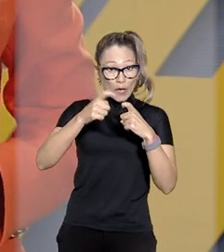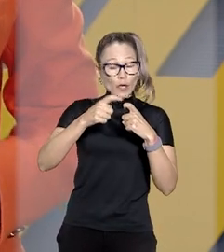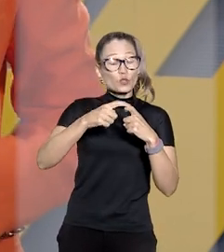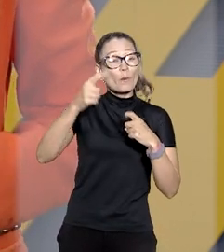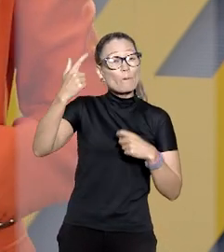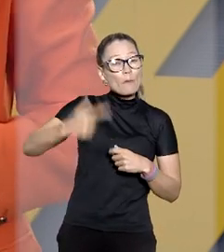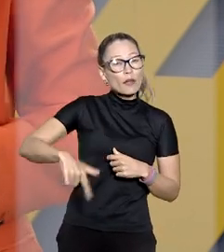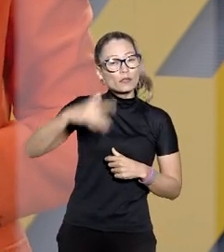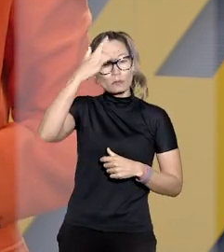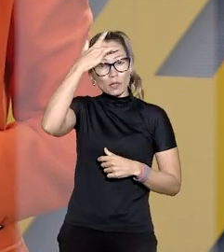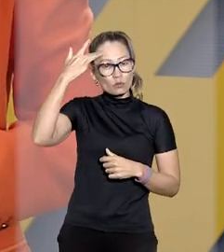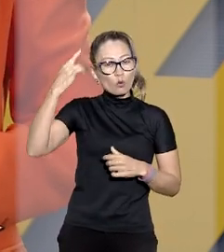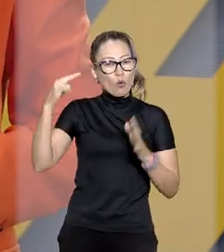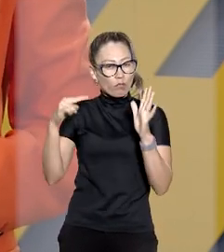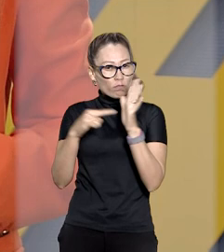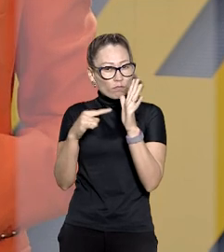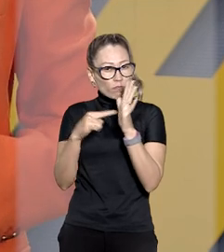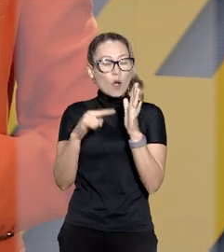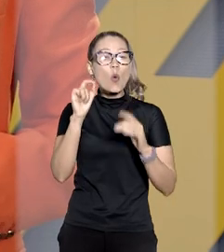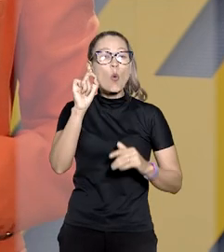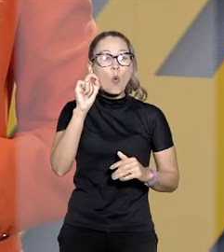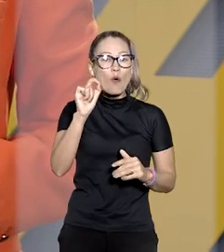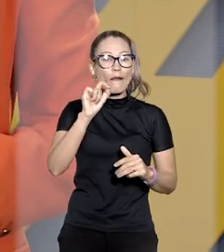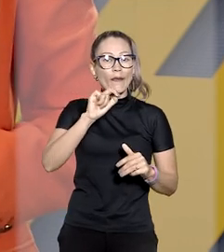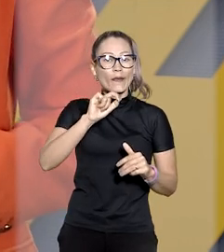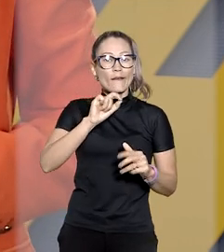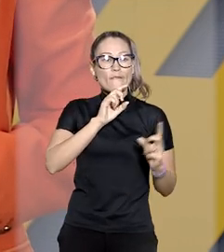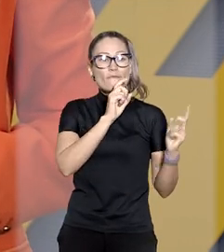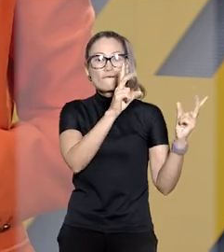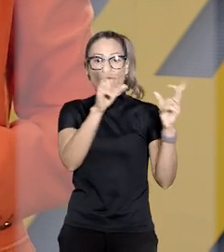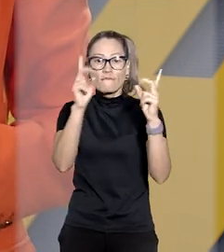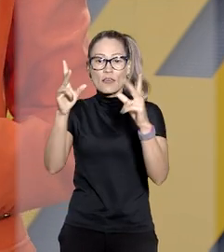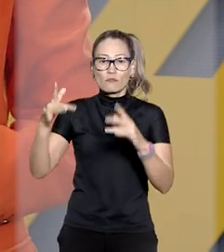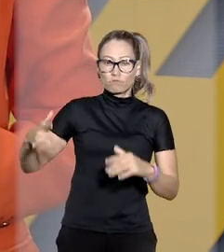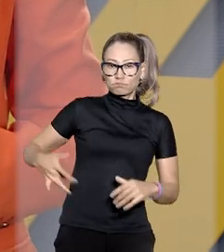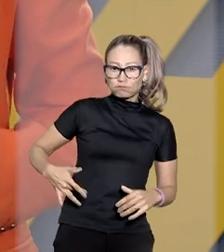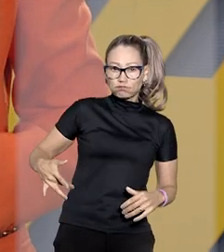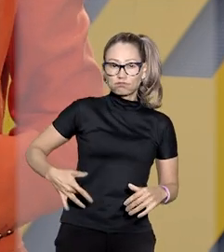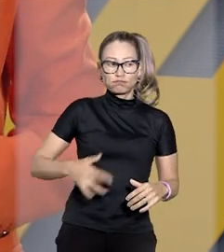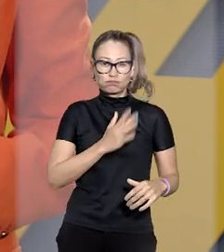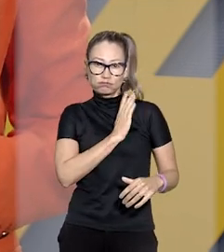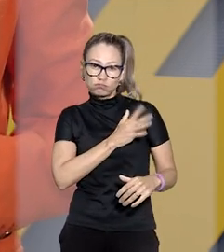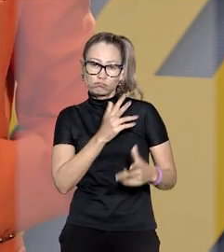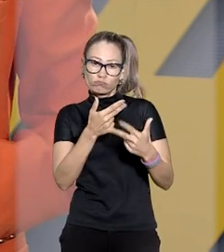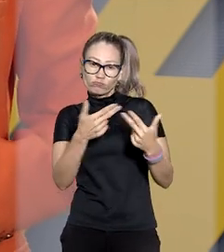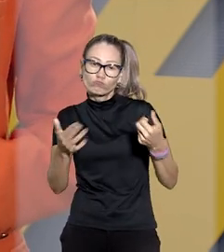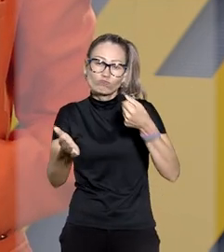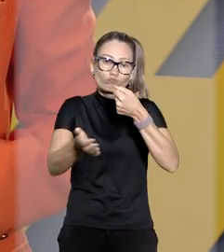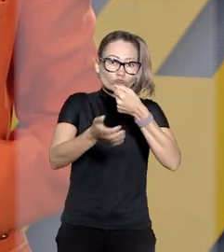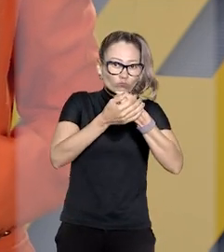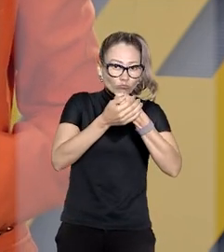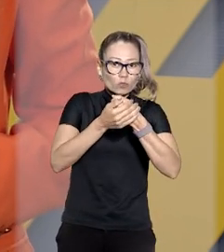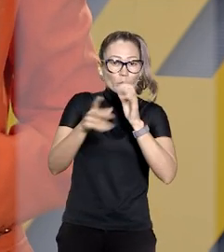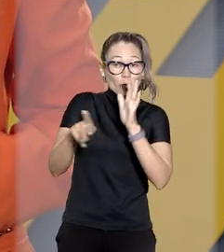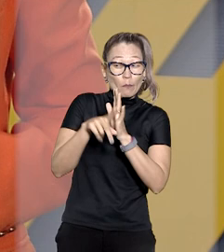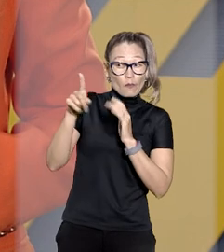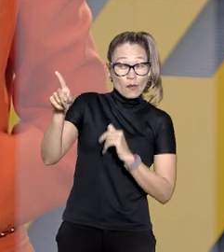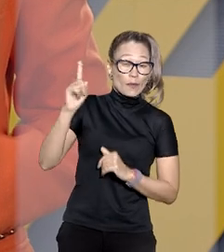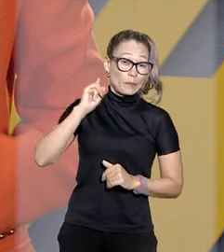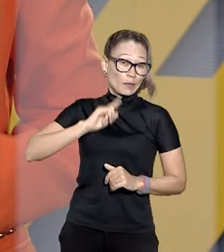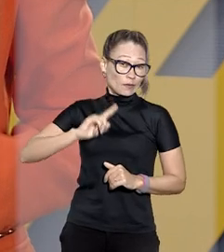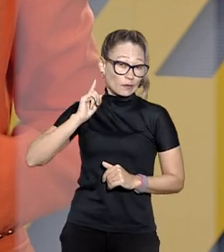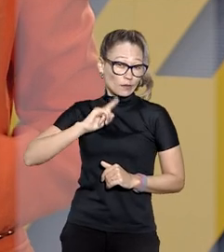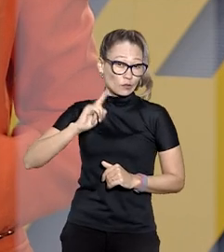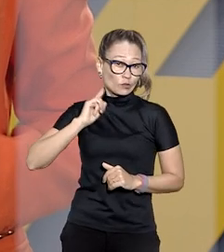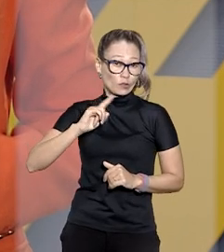outros réus foram denunciados pela participação na máfia dos transplantes, que atuava em Poços de Caldas, Minas Gerais, removendo